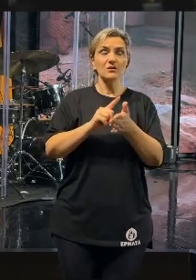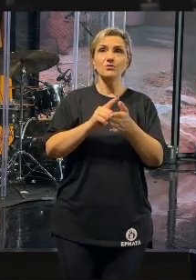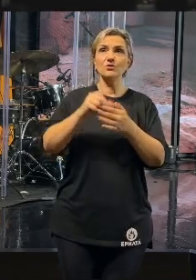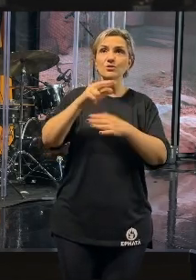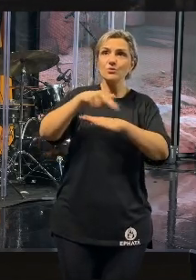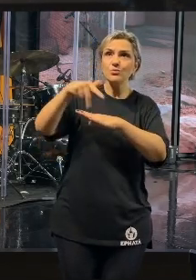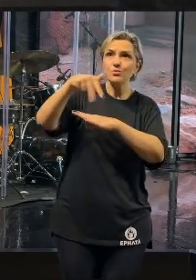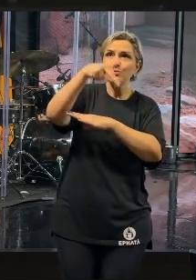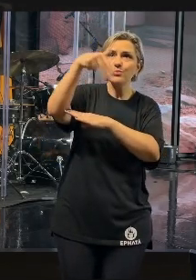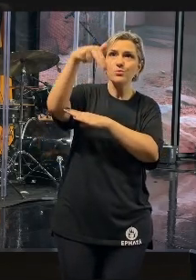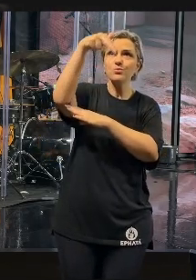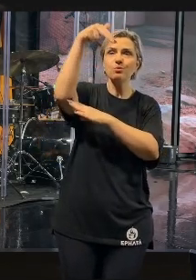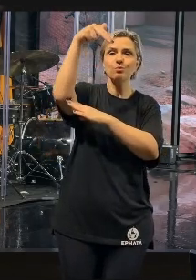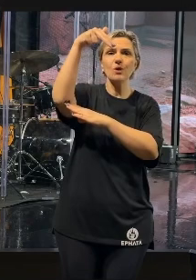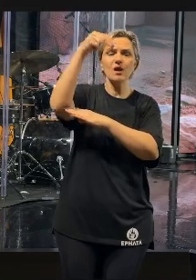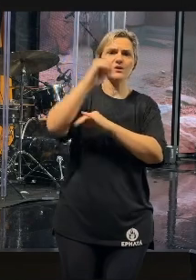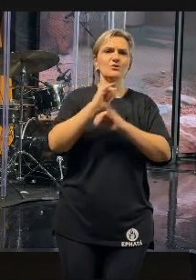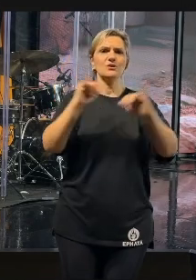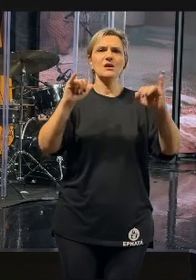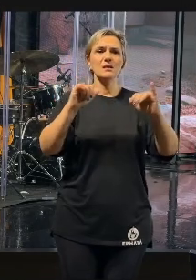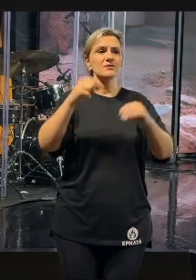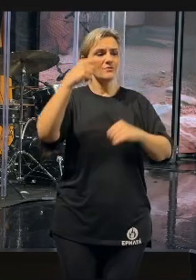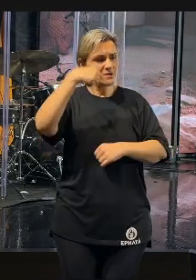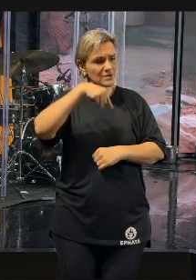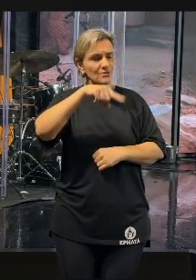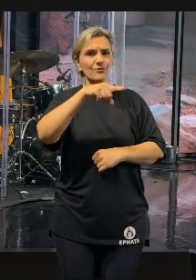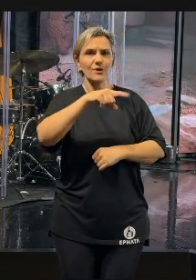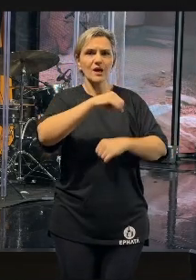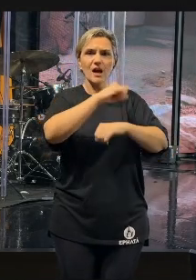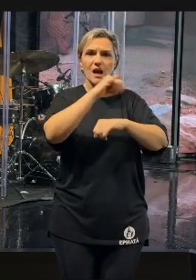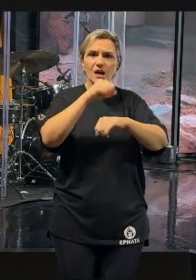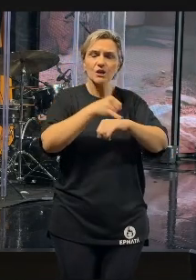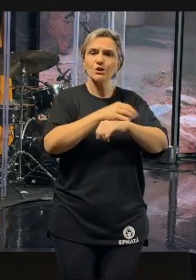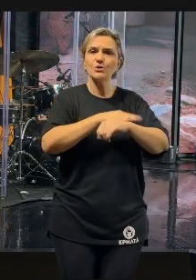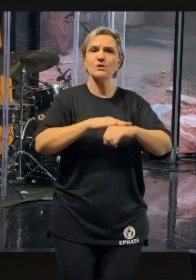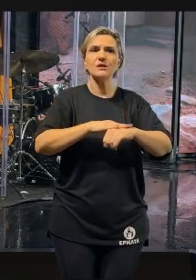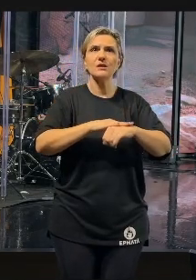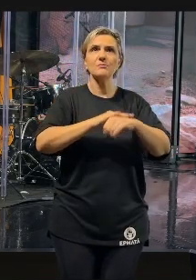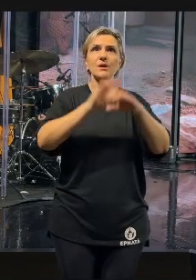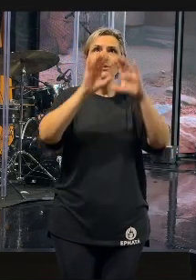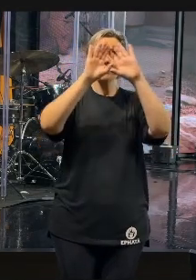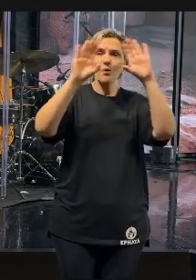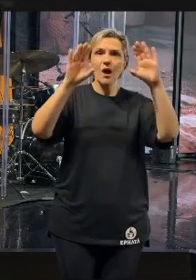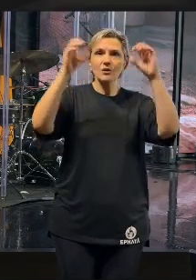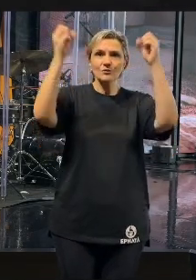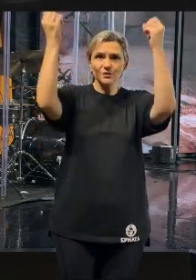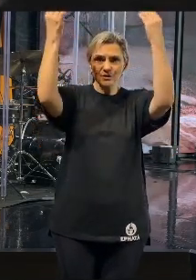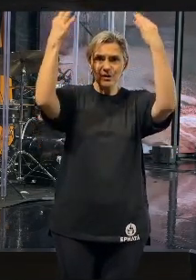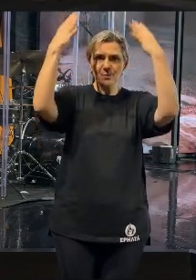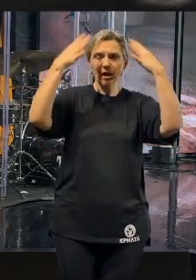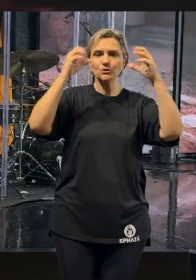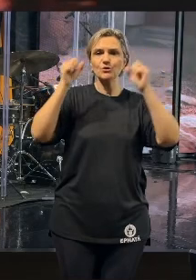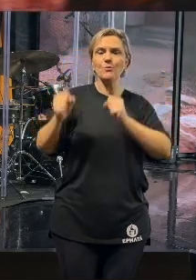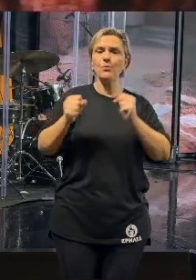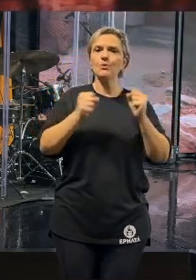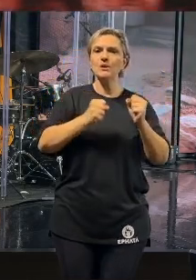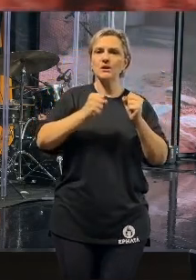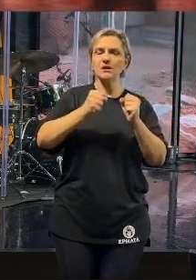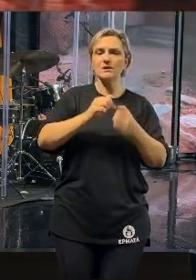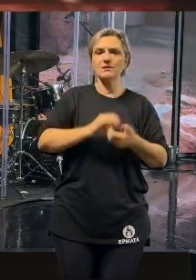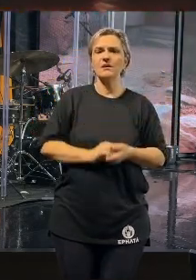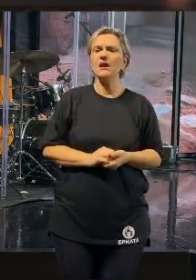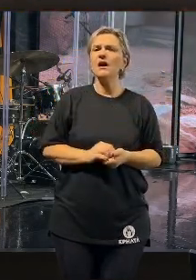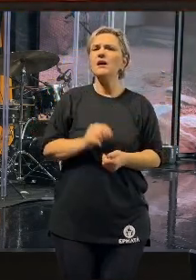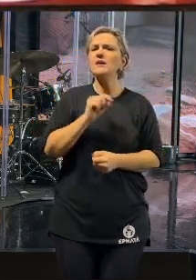ele disse: ficai em Jerusalém até que do alto sejais revestidos de poder. Quem são vocês para calar a minha